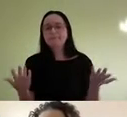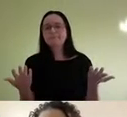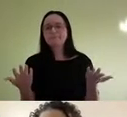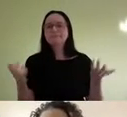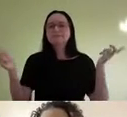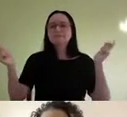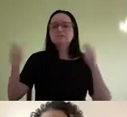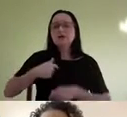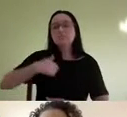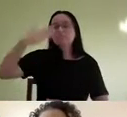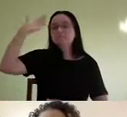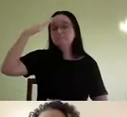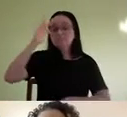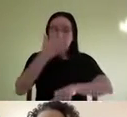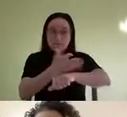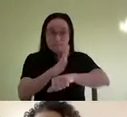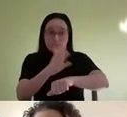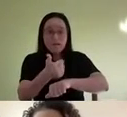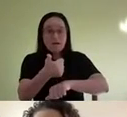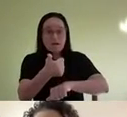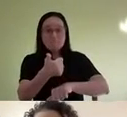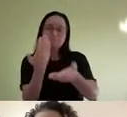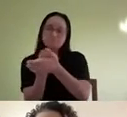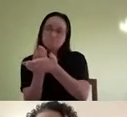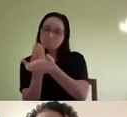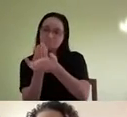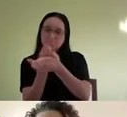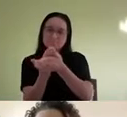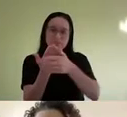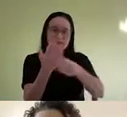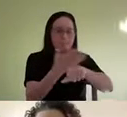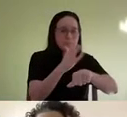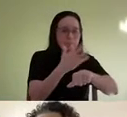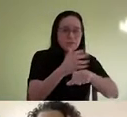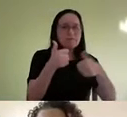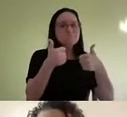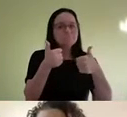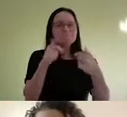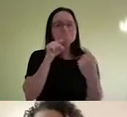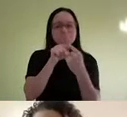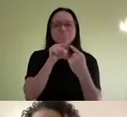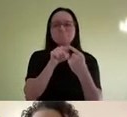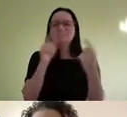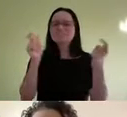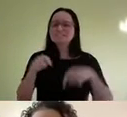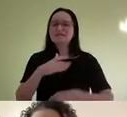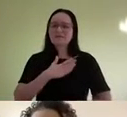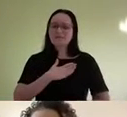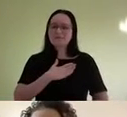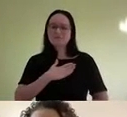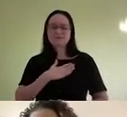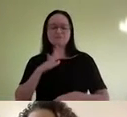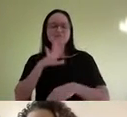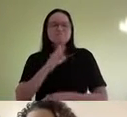o que você escolheu estudar, né? É exatamente aquilo, então você vai para a vida real. Então,